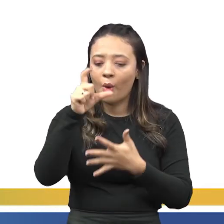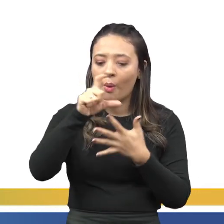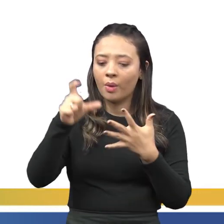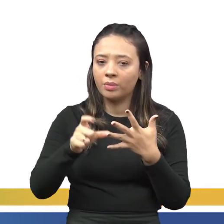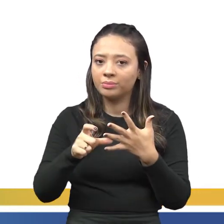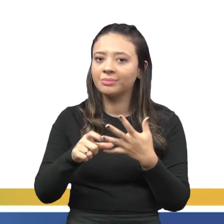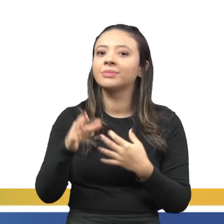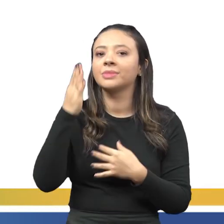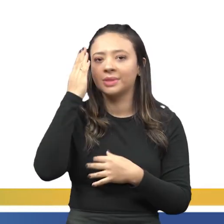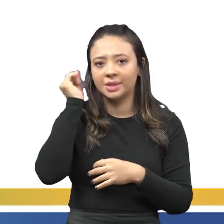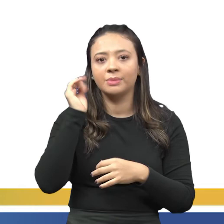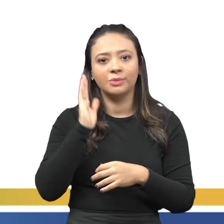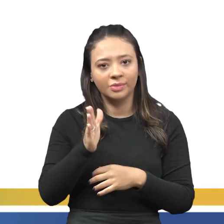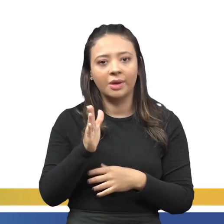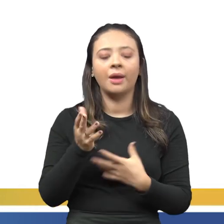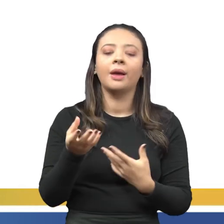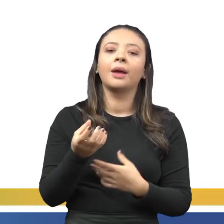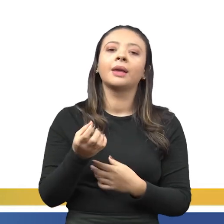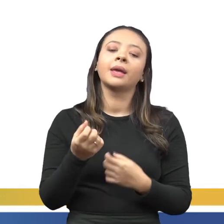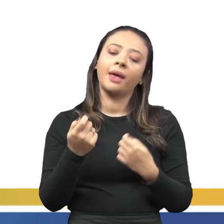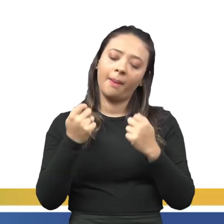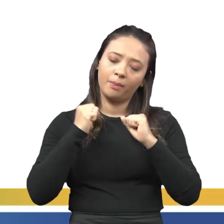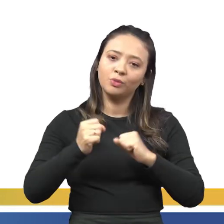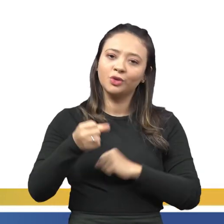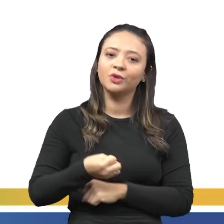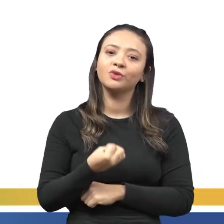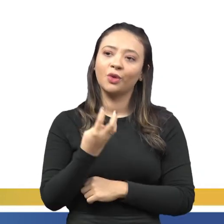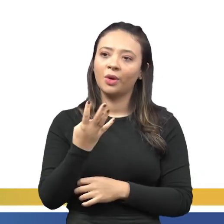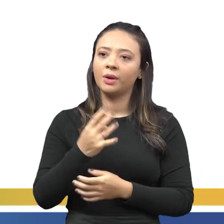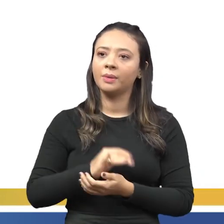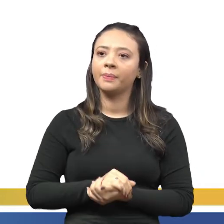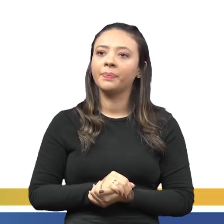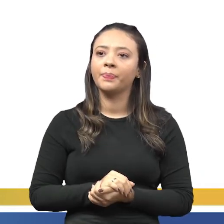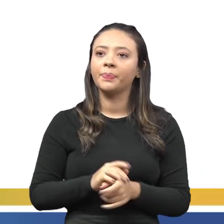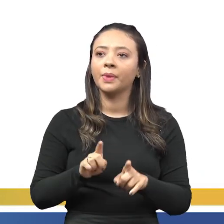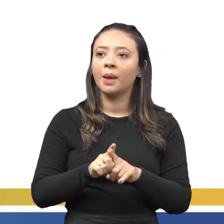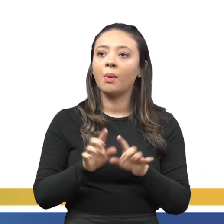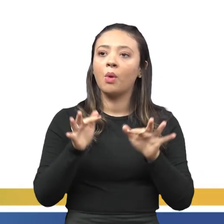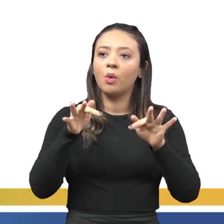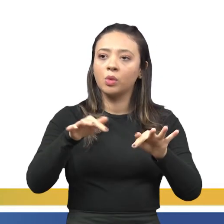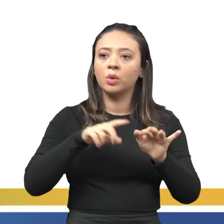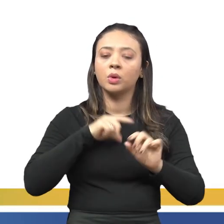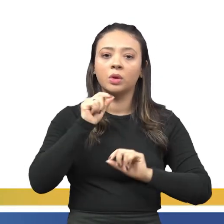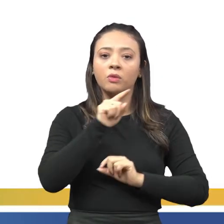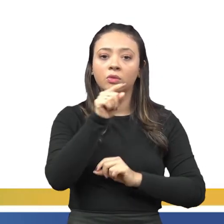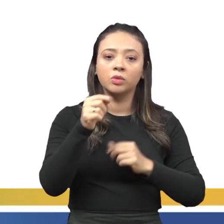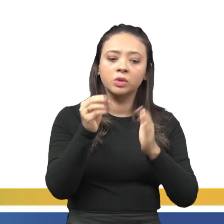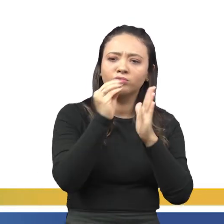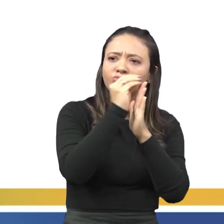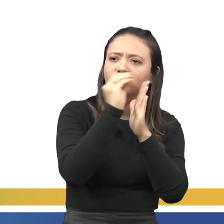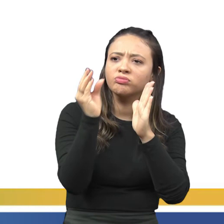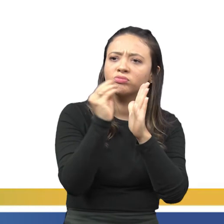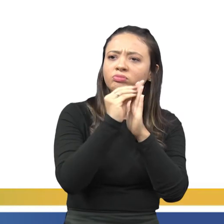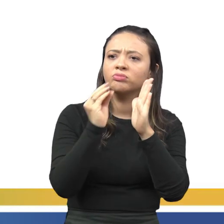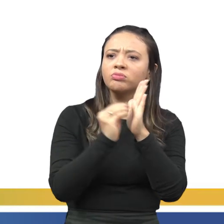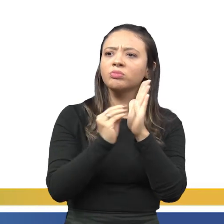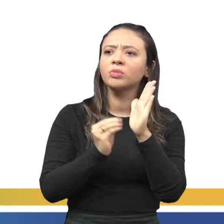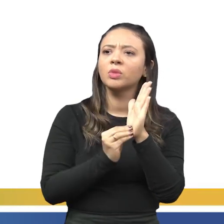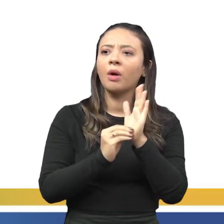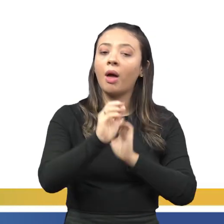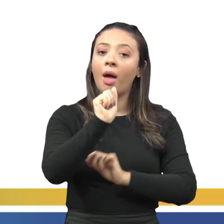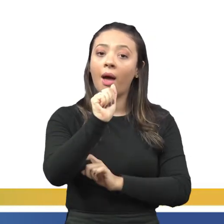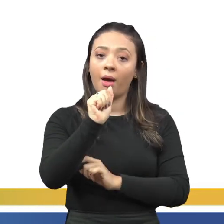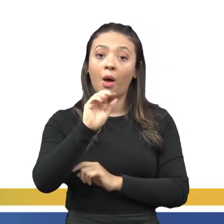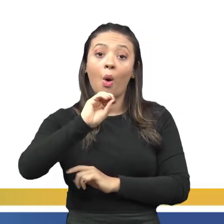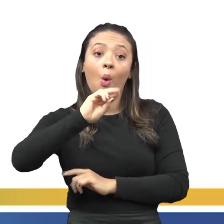nós já sabemos que são contáveis. Então, é uma dica para vocês. E por último, nós temos aí para vocês